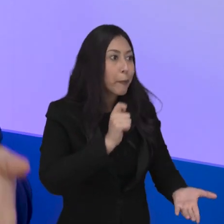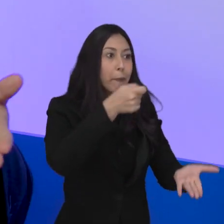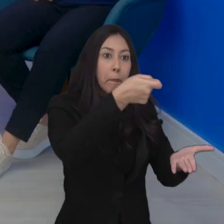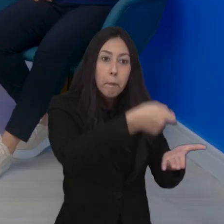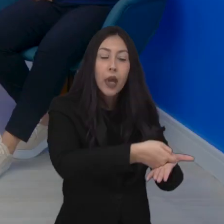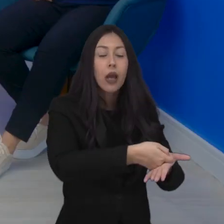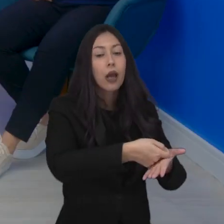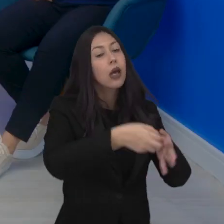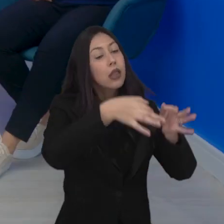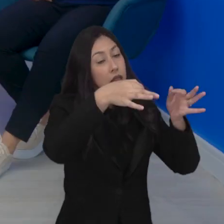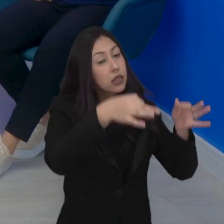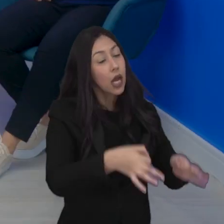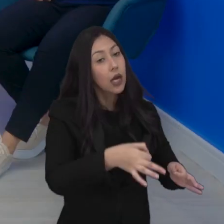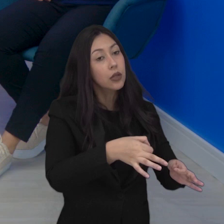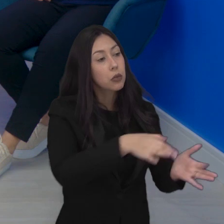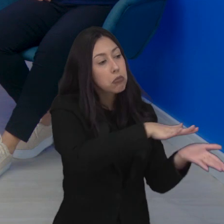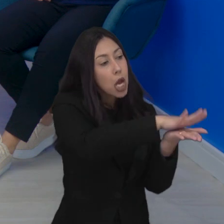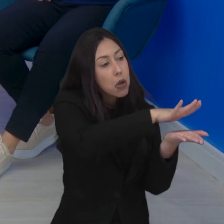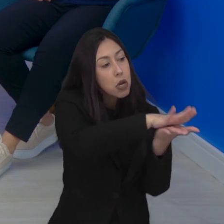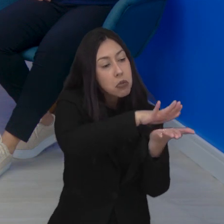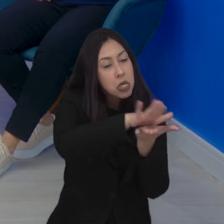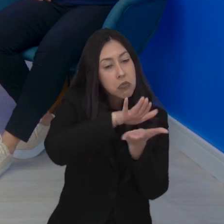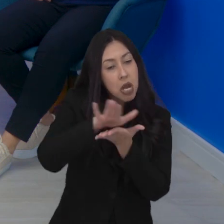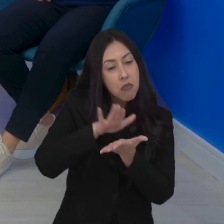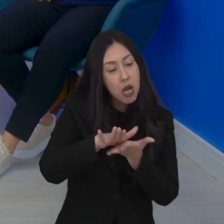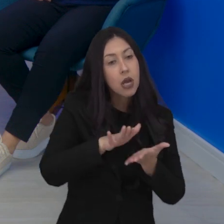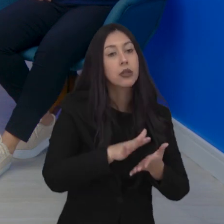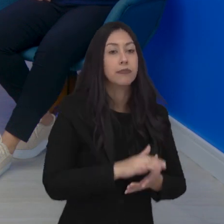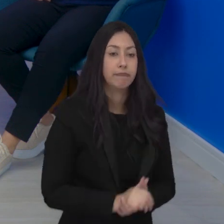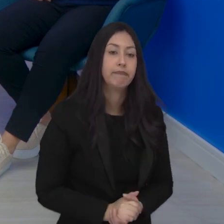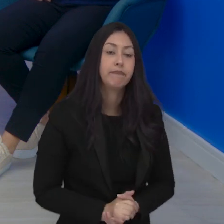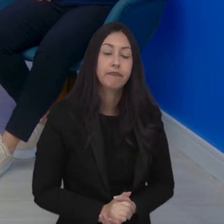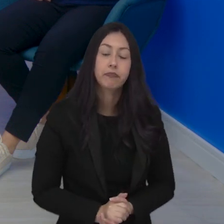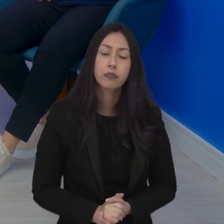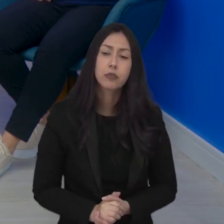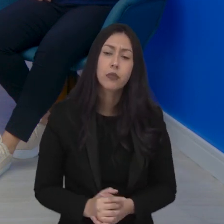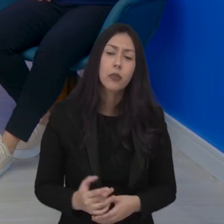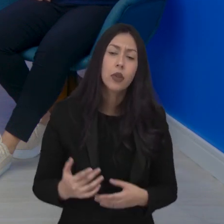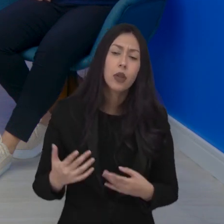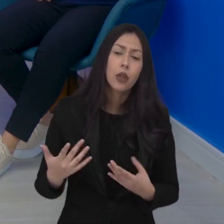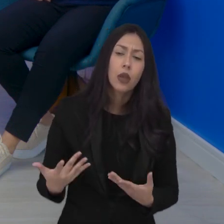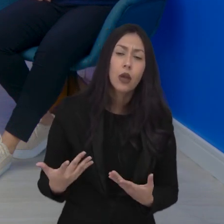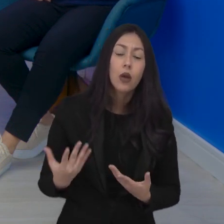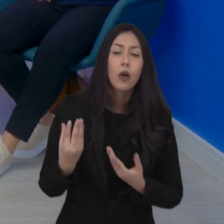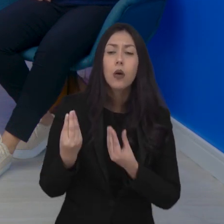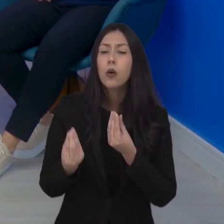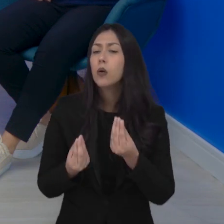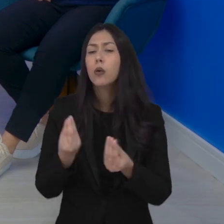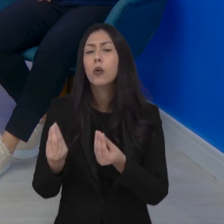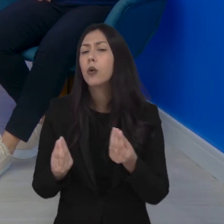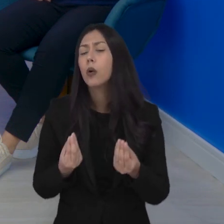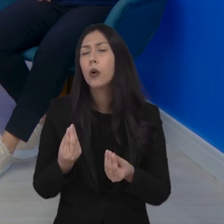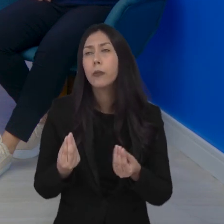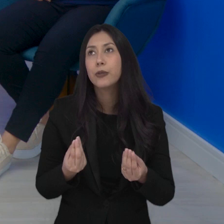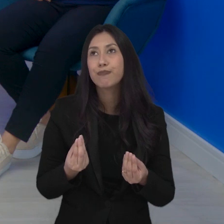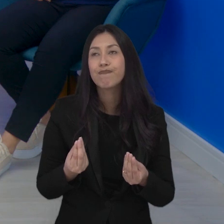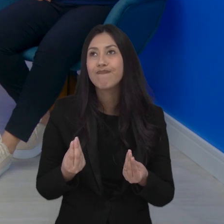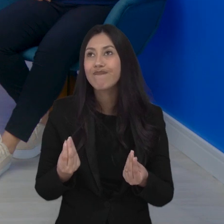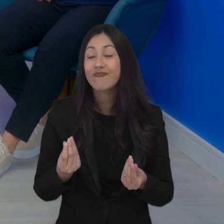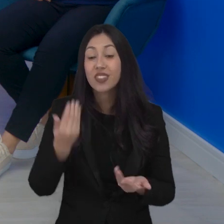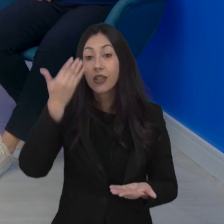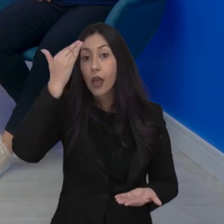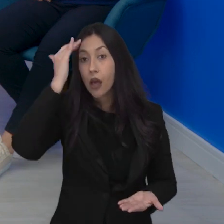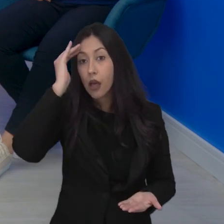que cumprir com aqueles gastos, com aquelas despesas. E, Rafael, como que funciona, como que a gente